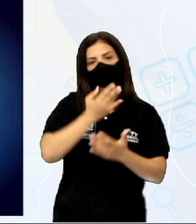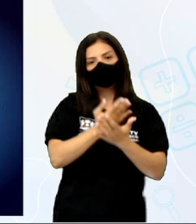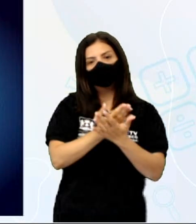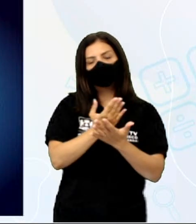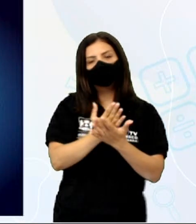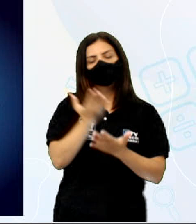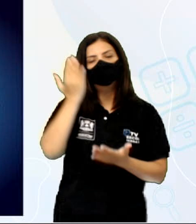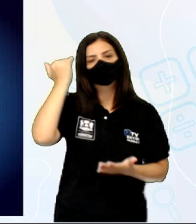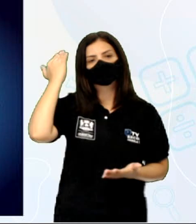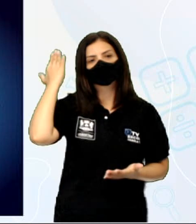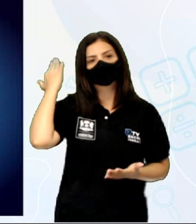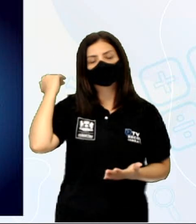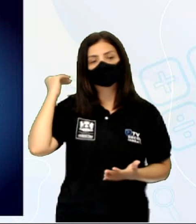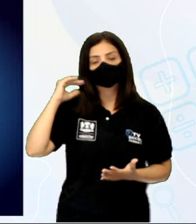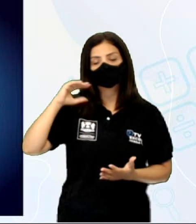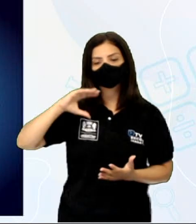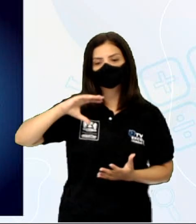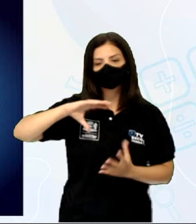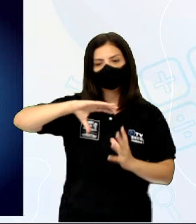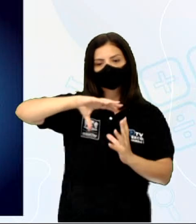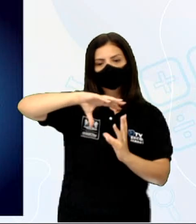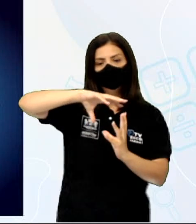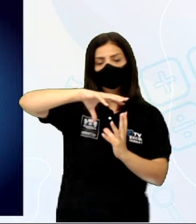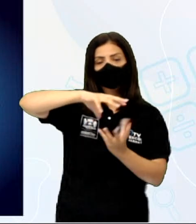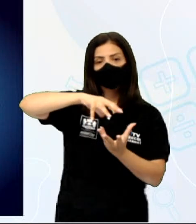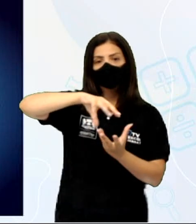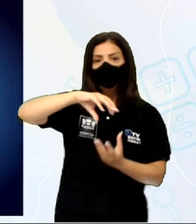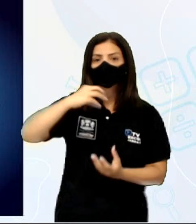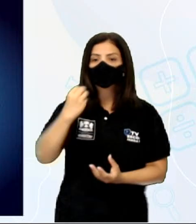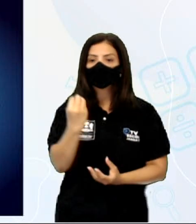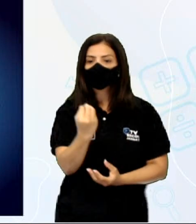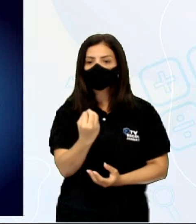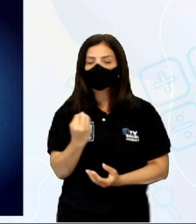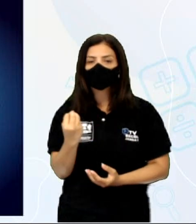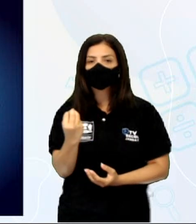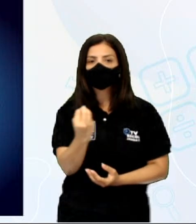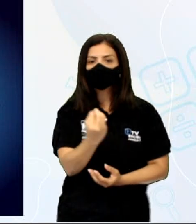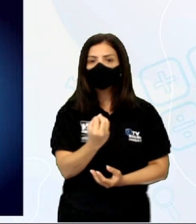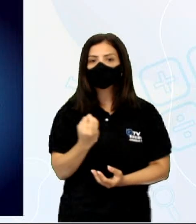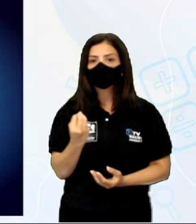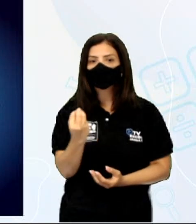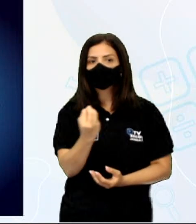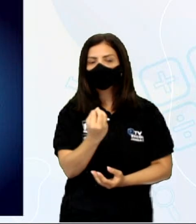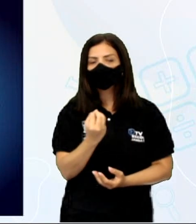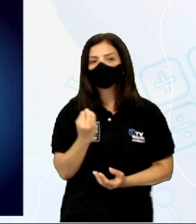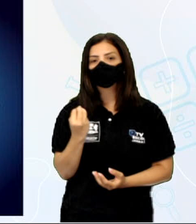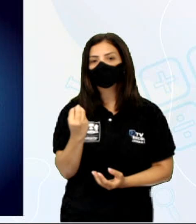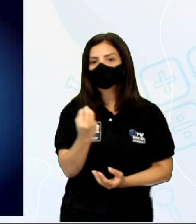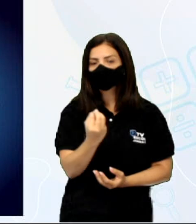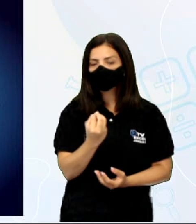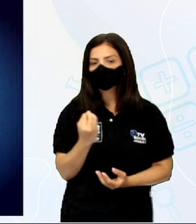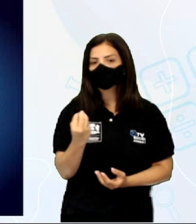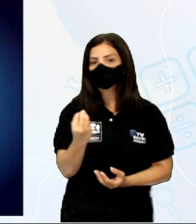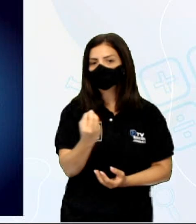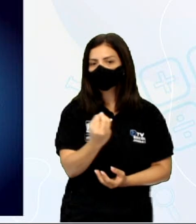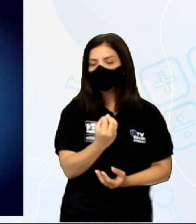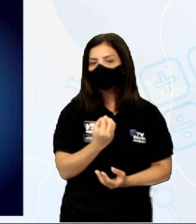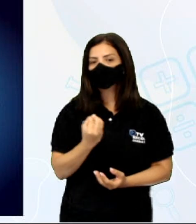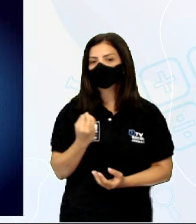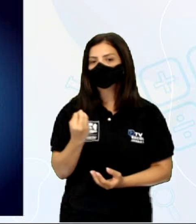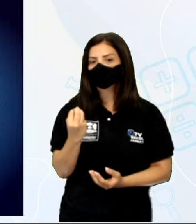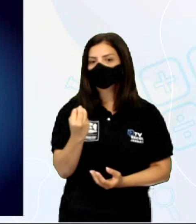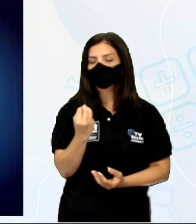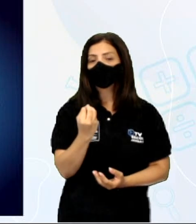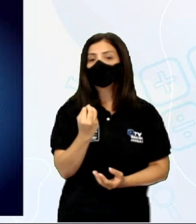já tiveram, que a Terra ela realiza um movimento chamado translação. Ela gira em torno